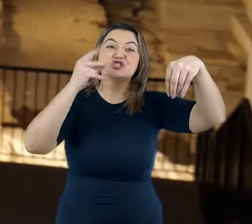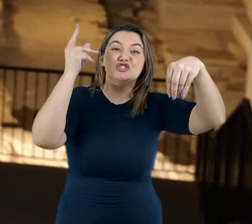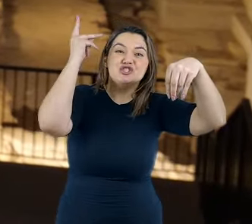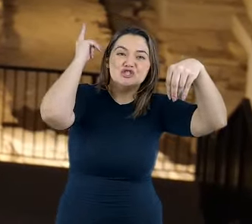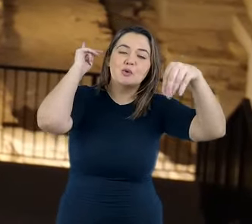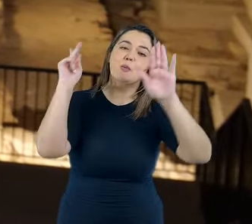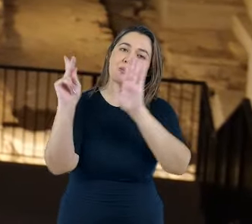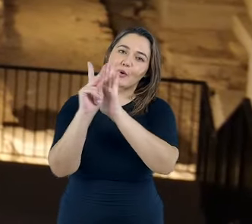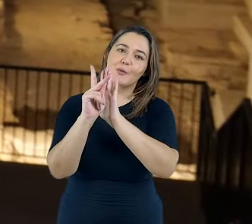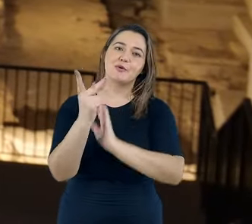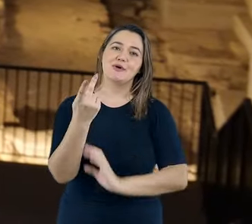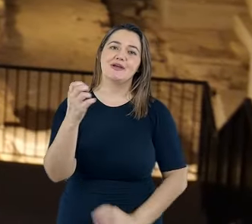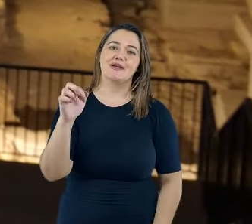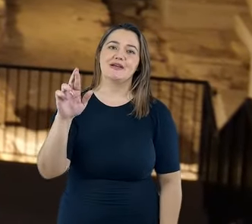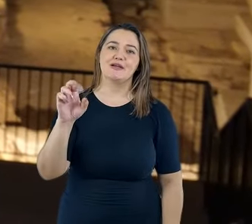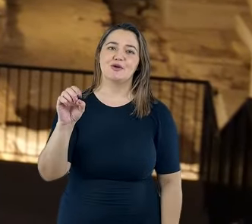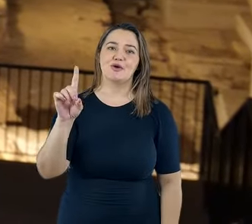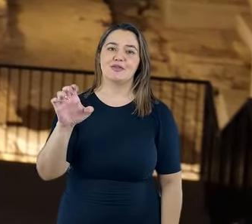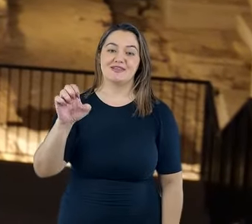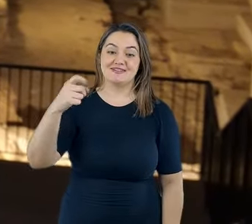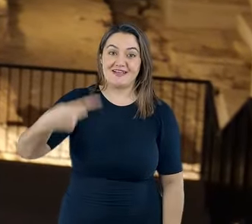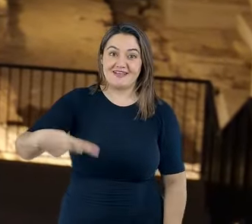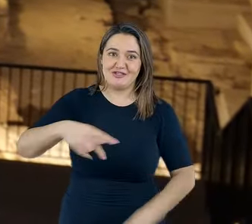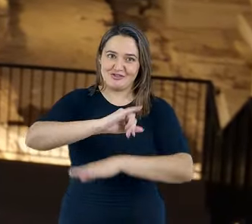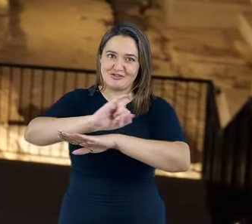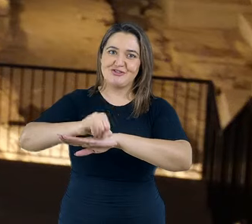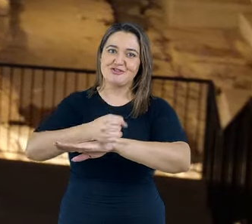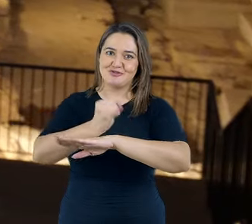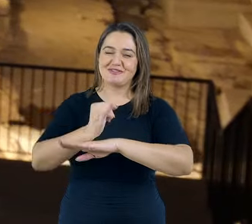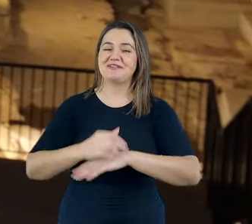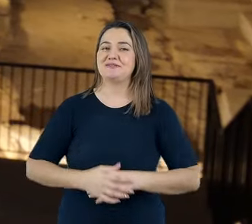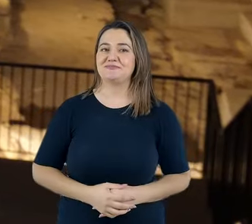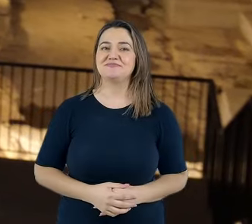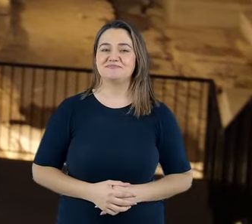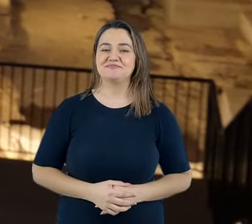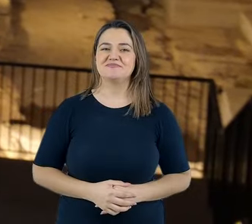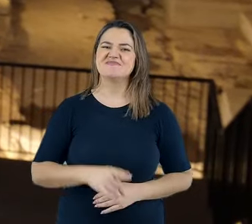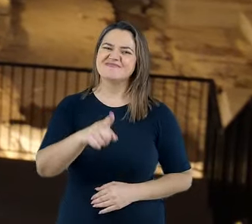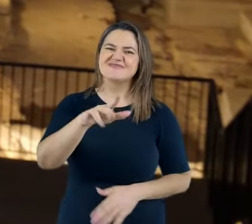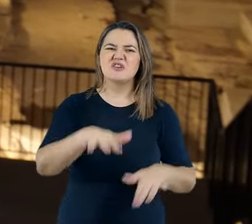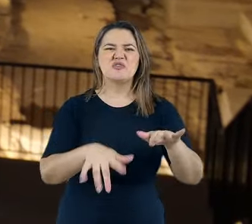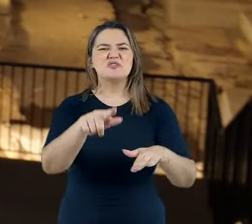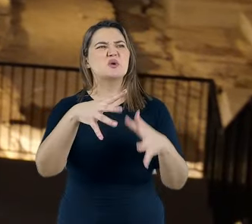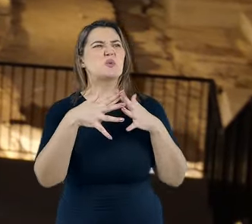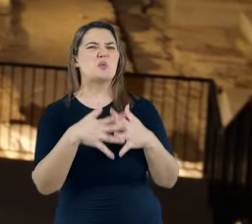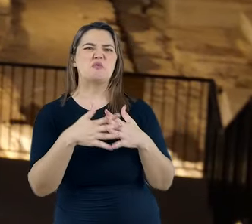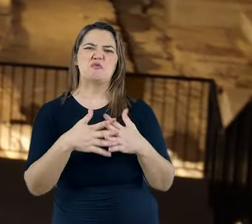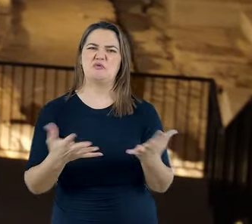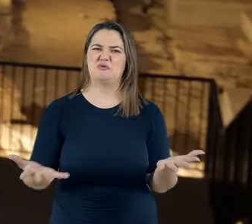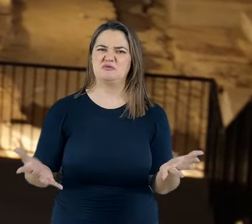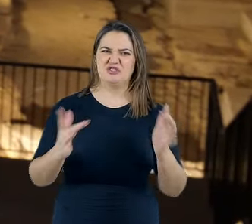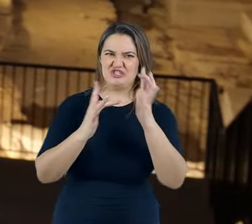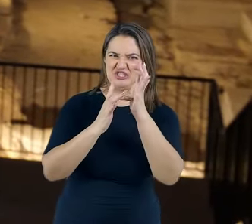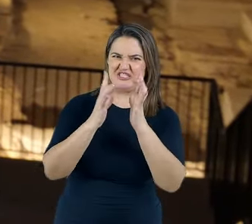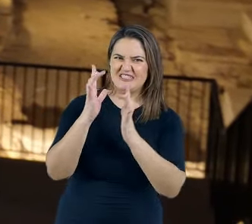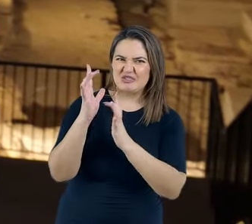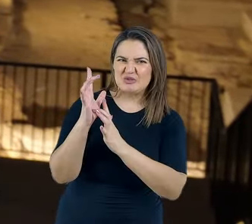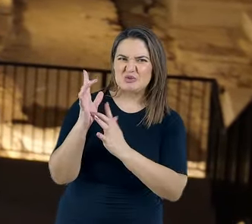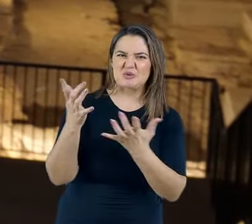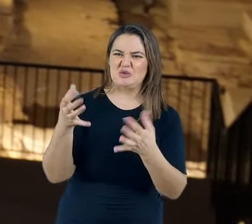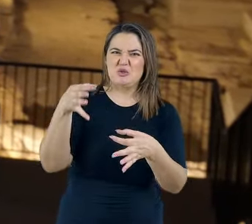o pretório de Herodes aqui em Jerusalém. Eu sei que você talvez está um pouco confuso, porque você pensava que Jesus